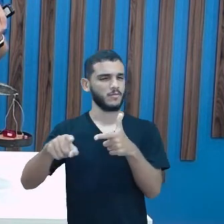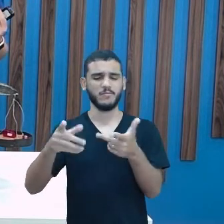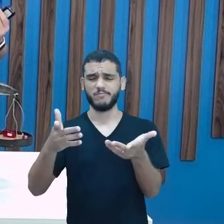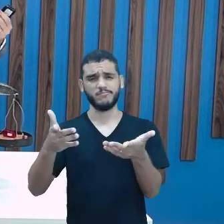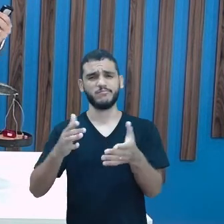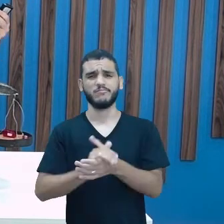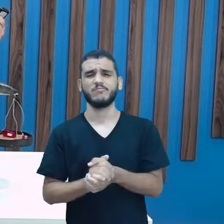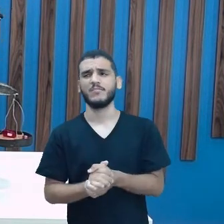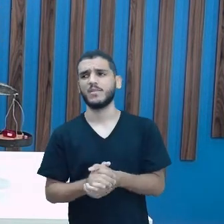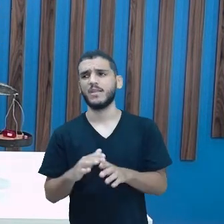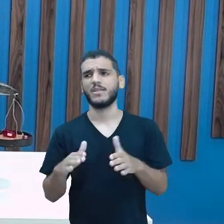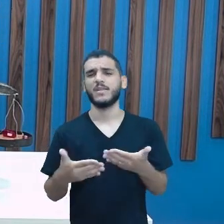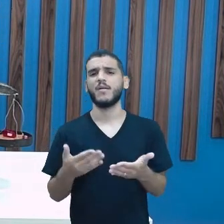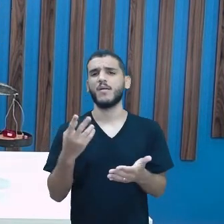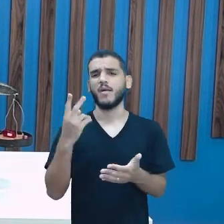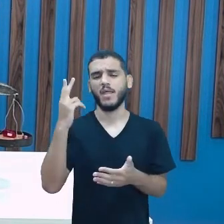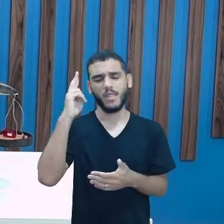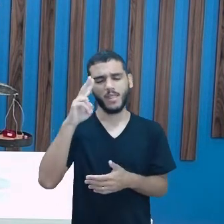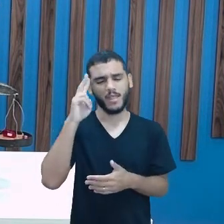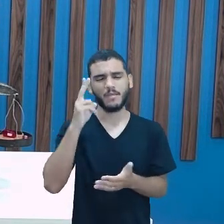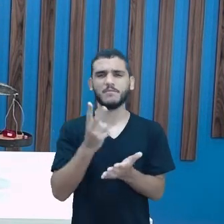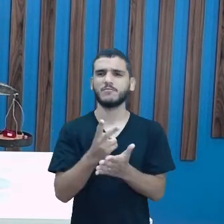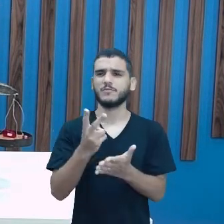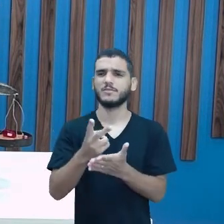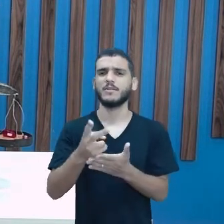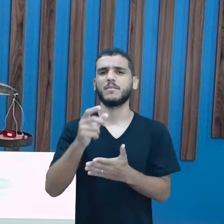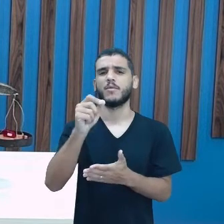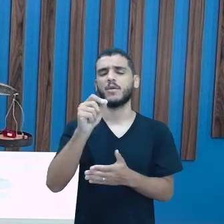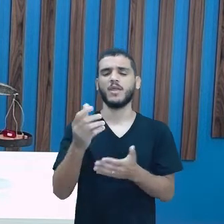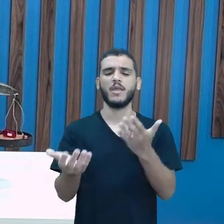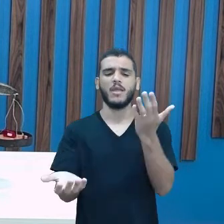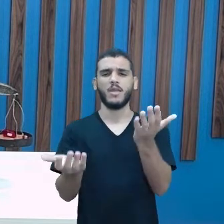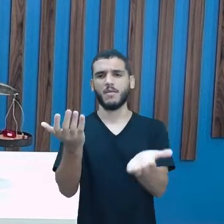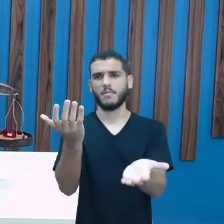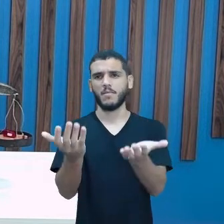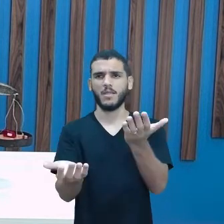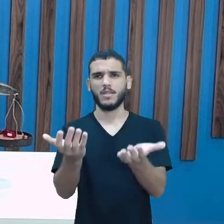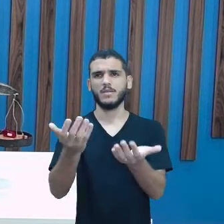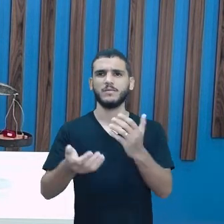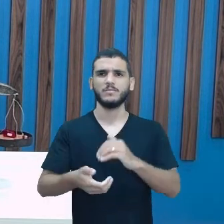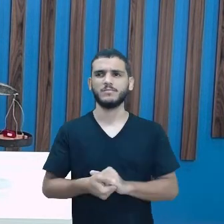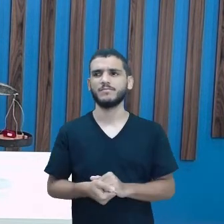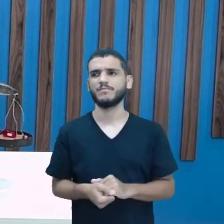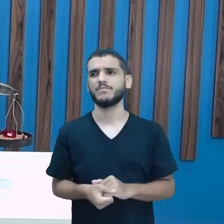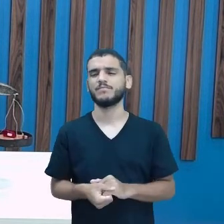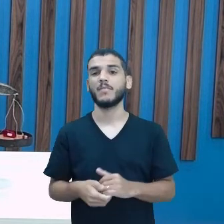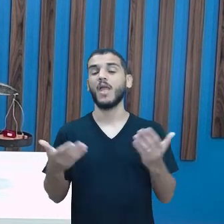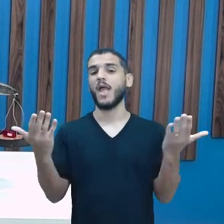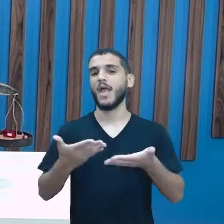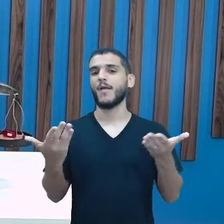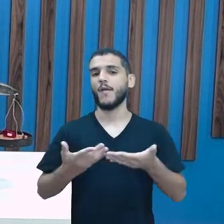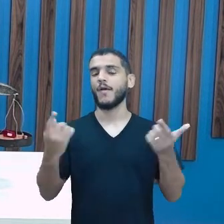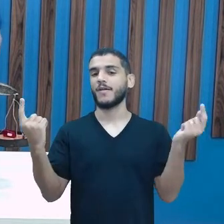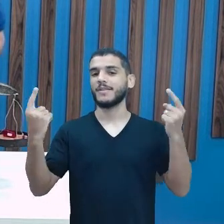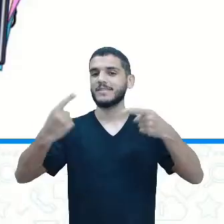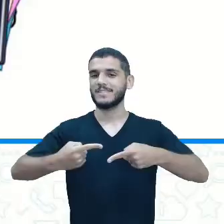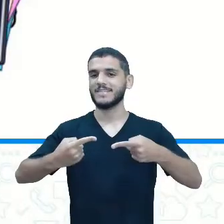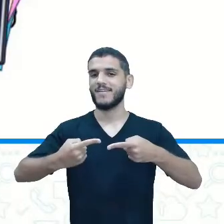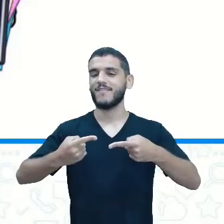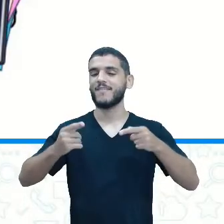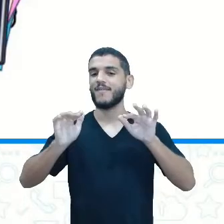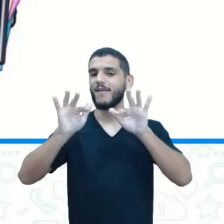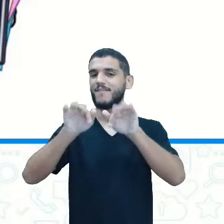Lembra sempre da balança, tá? Que foi o exemplo que eu trouxe aqui logo no início. Vamos agora para o nosso